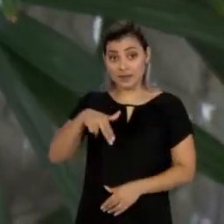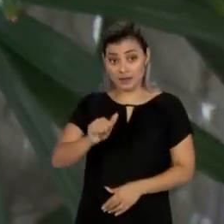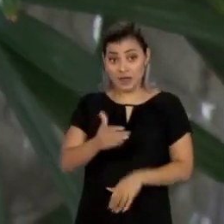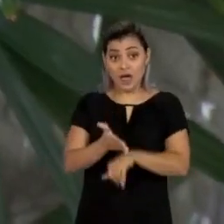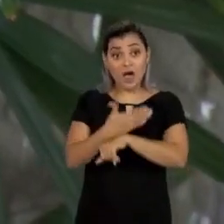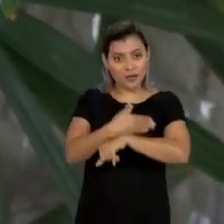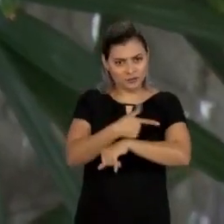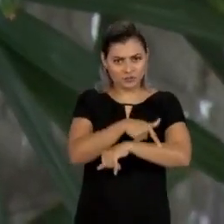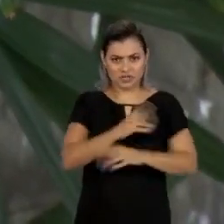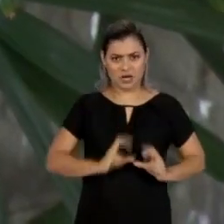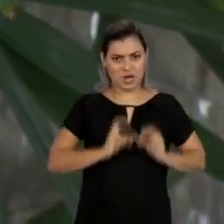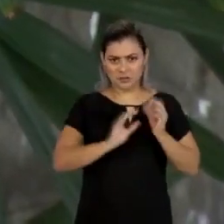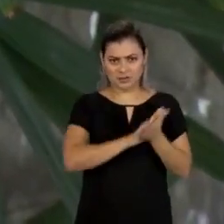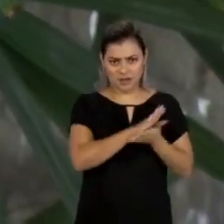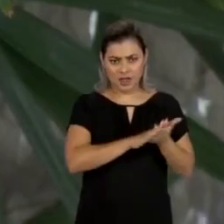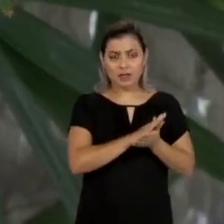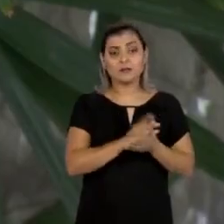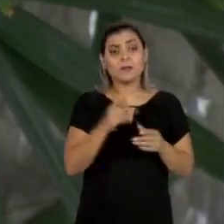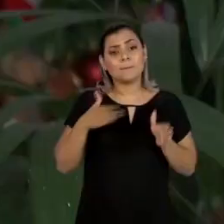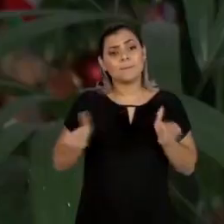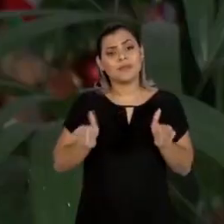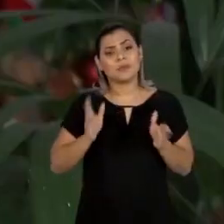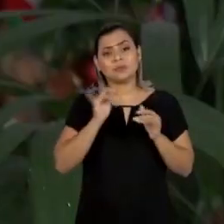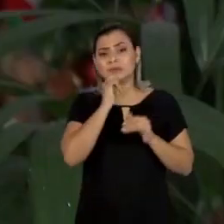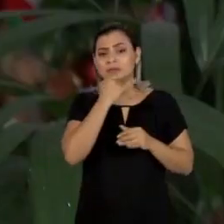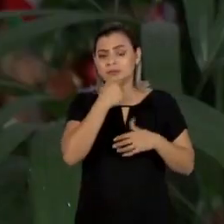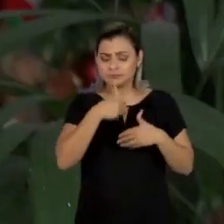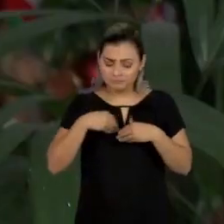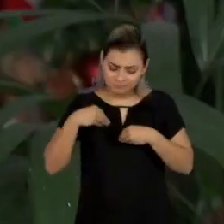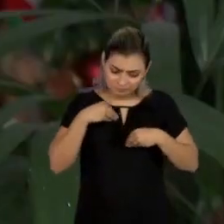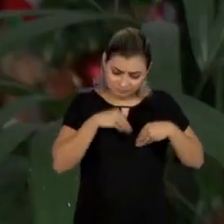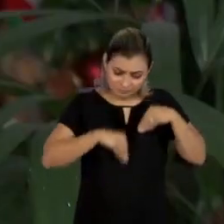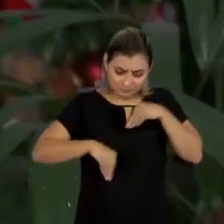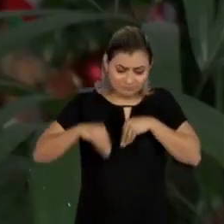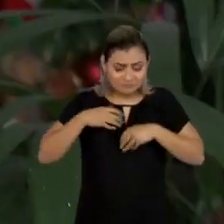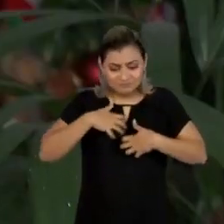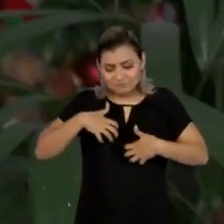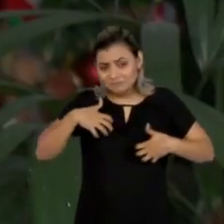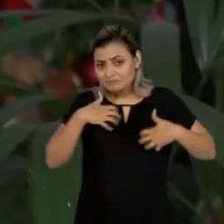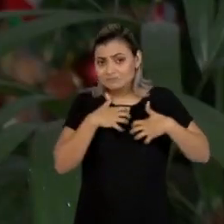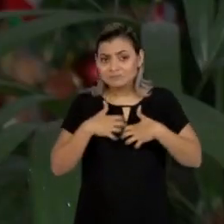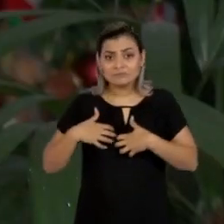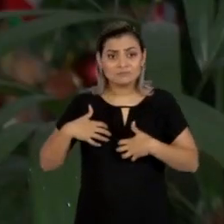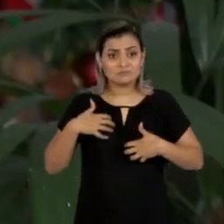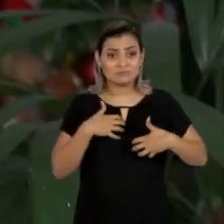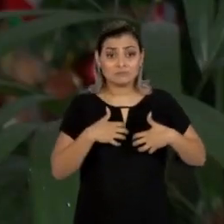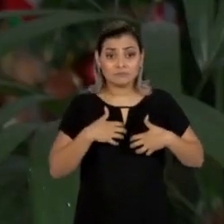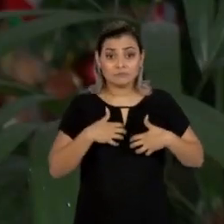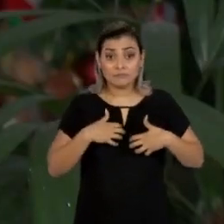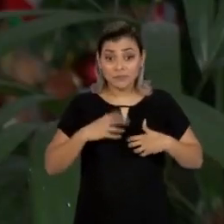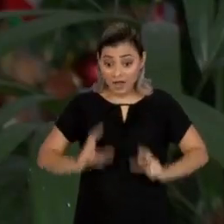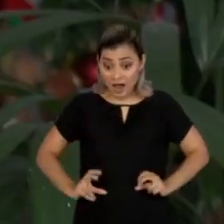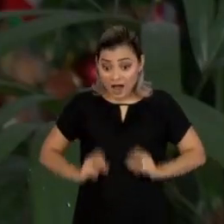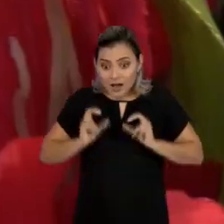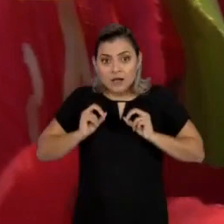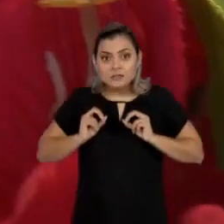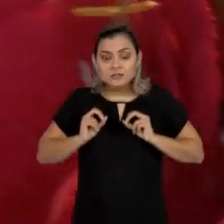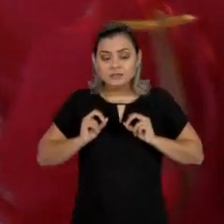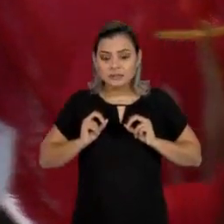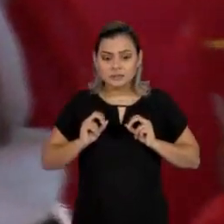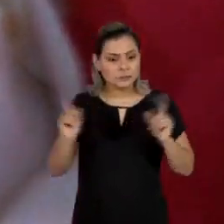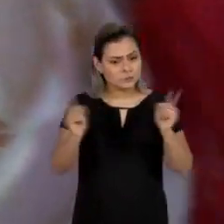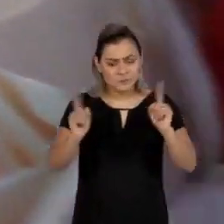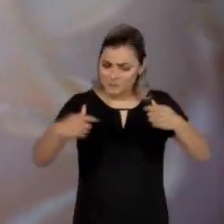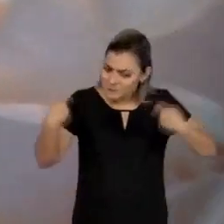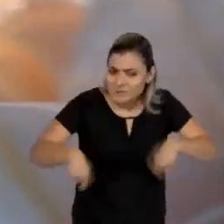câncer, passava por um período de muita tristeza. Apenas existia nas palavras dela. Depois do câncer veio a